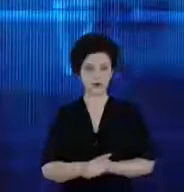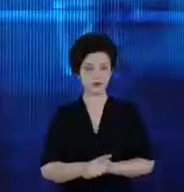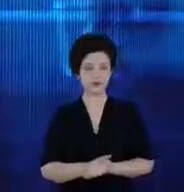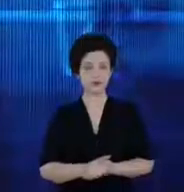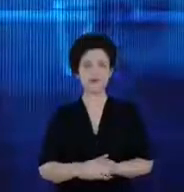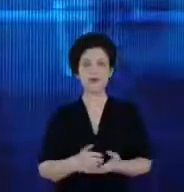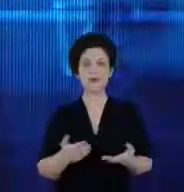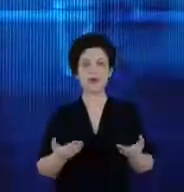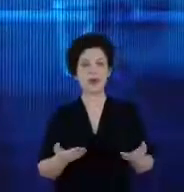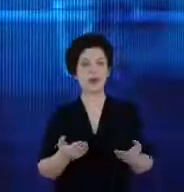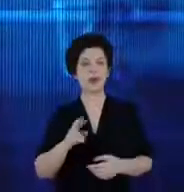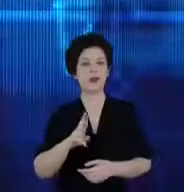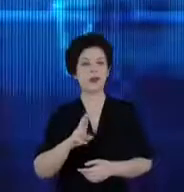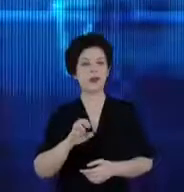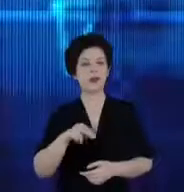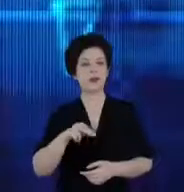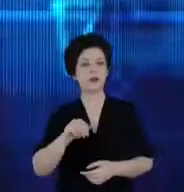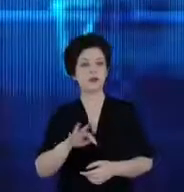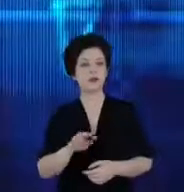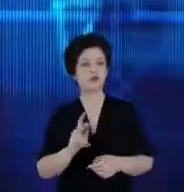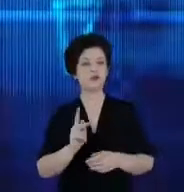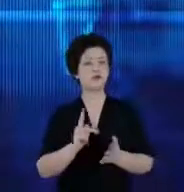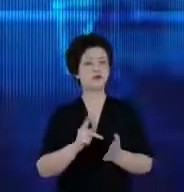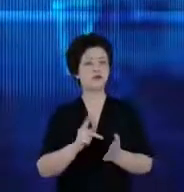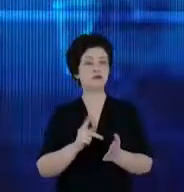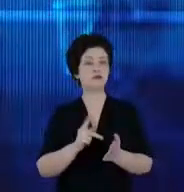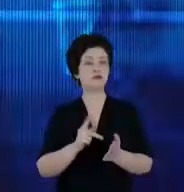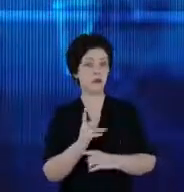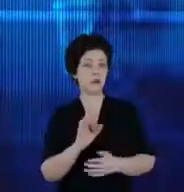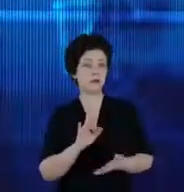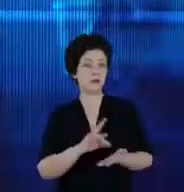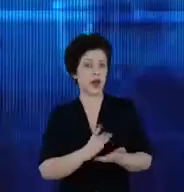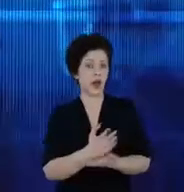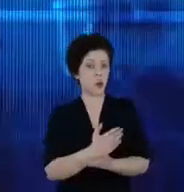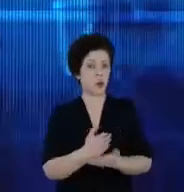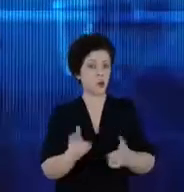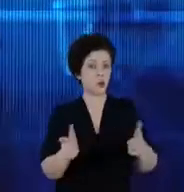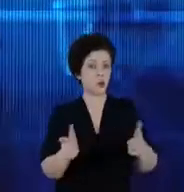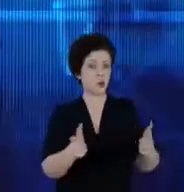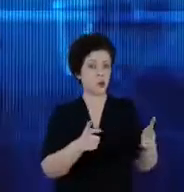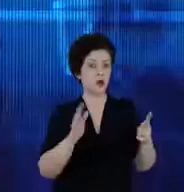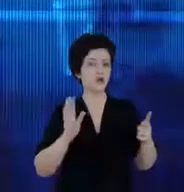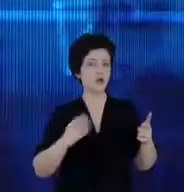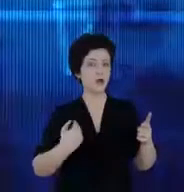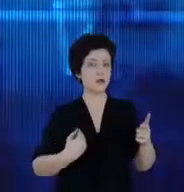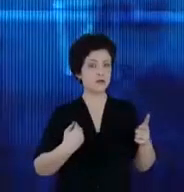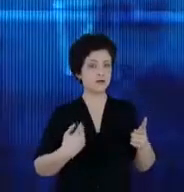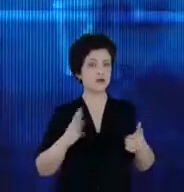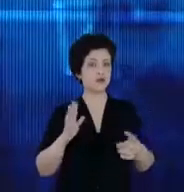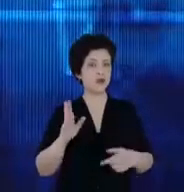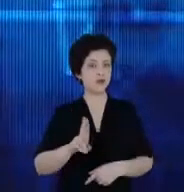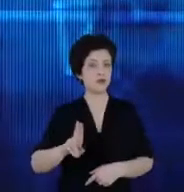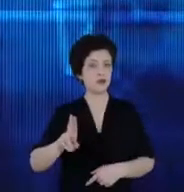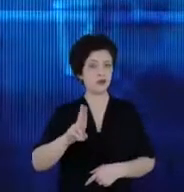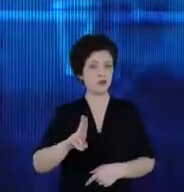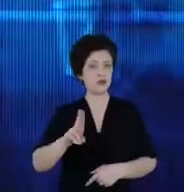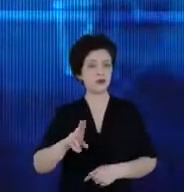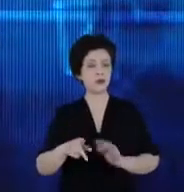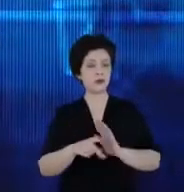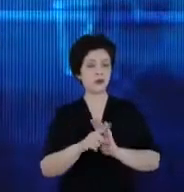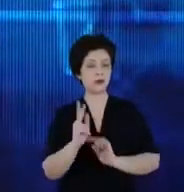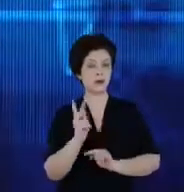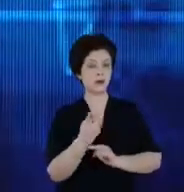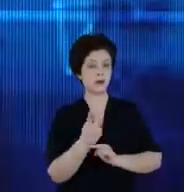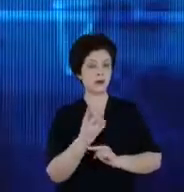Bom, Renato, realmente hidrogênio, né, é uma realidade em alguns países, né, já utilizam, né, fontes de hidrogênio, né,